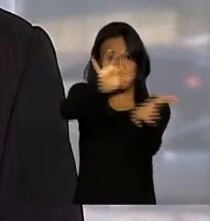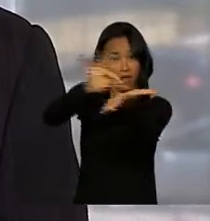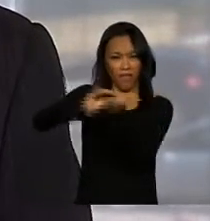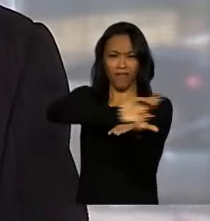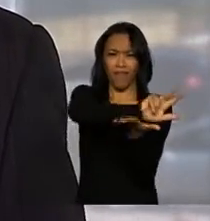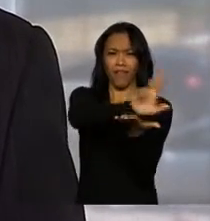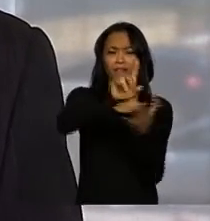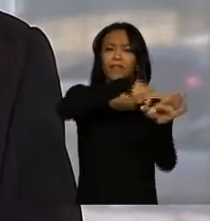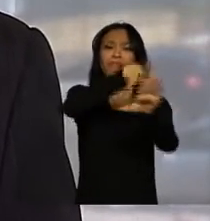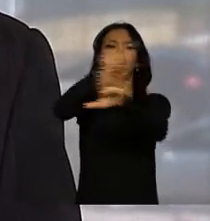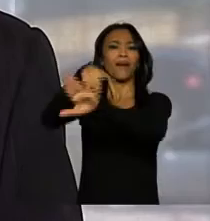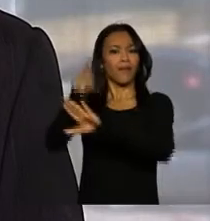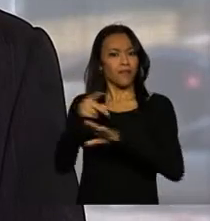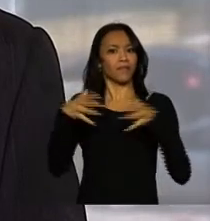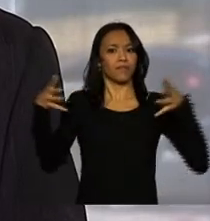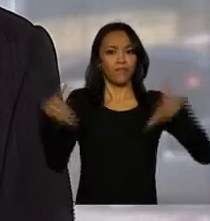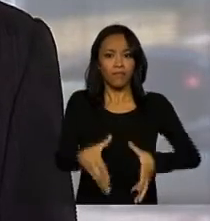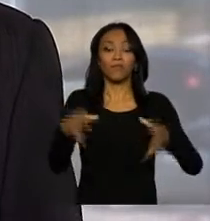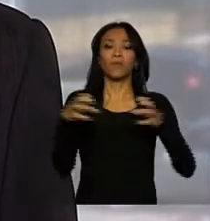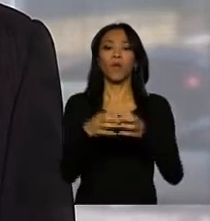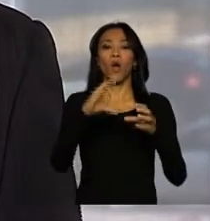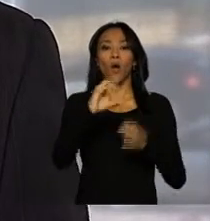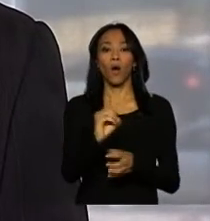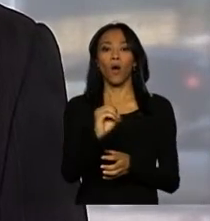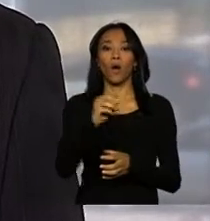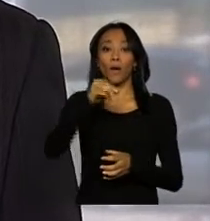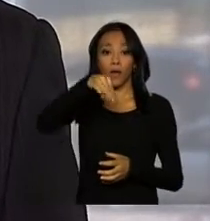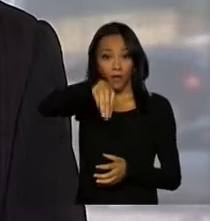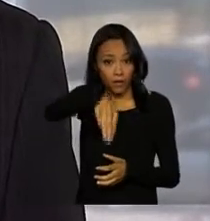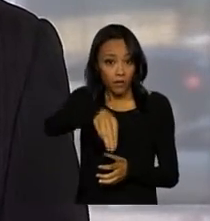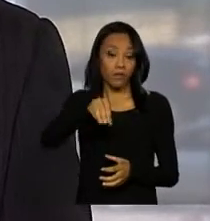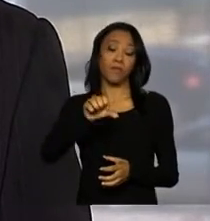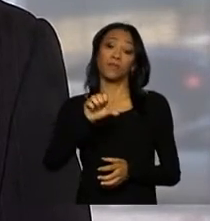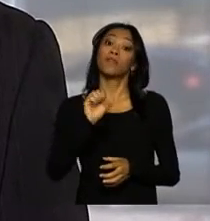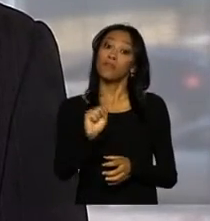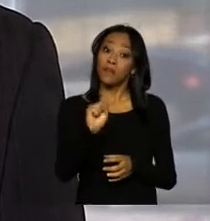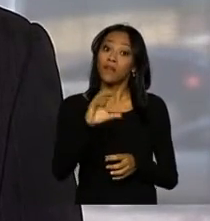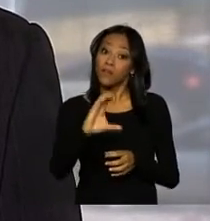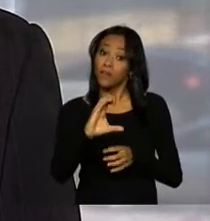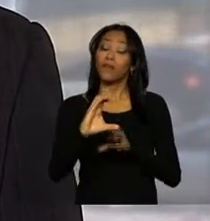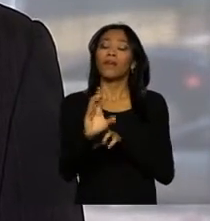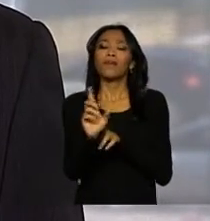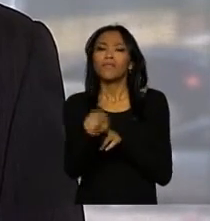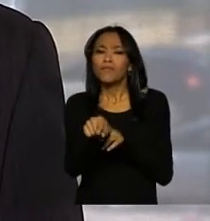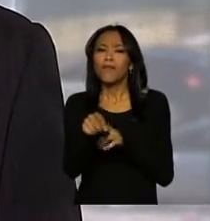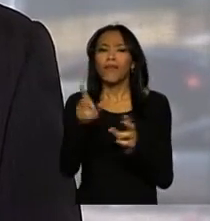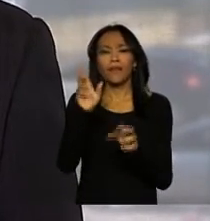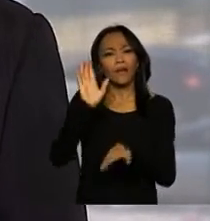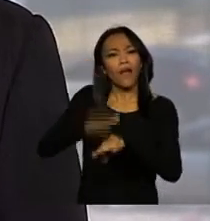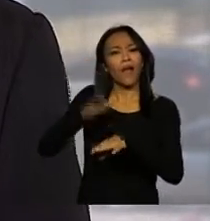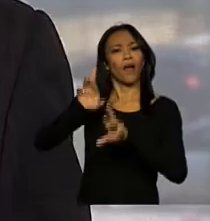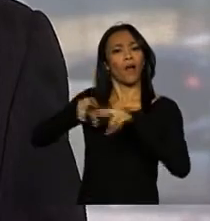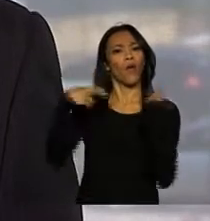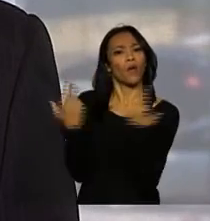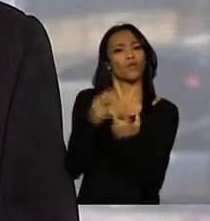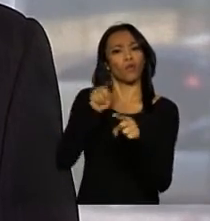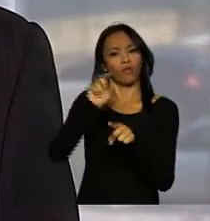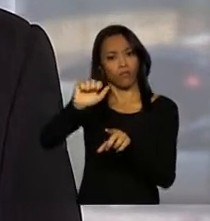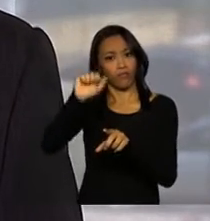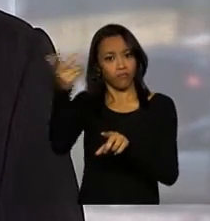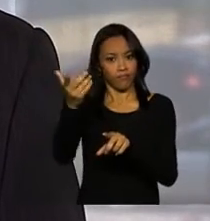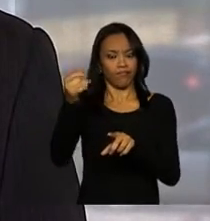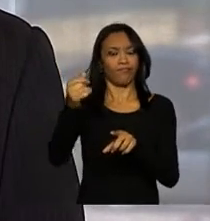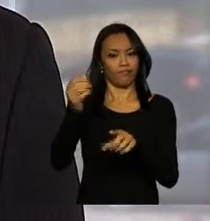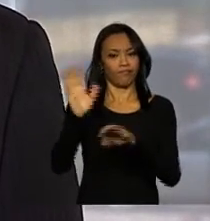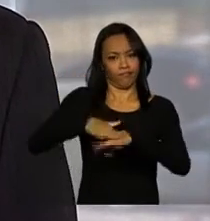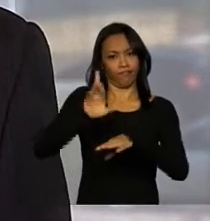países que fazem parte da o mc em 2013 em bali na indonésia durante a 9ª reunião ministerial da organização